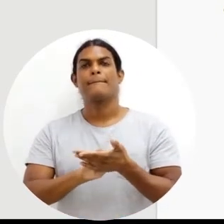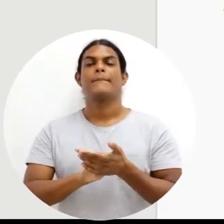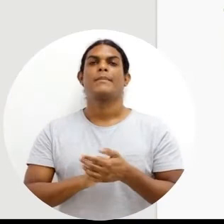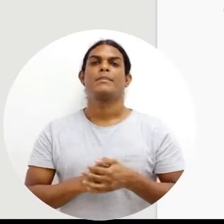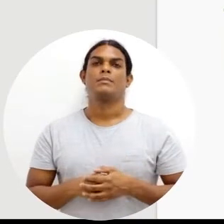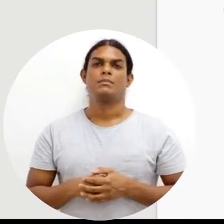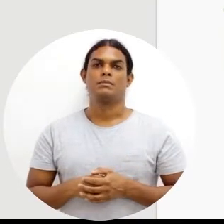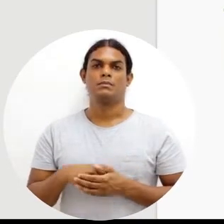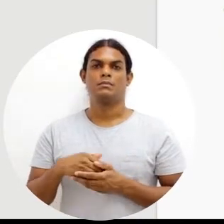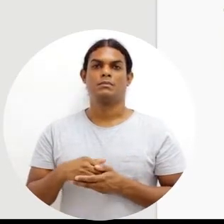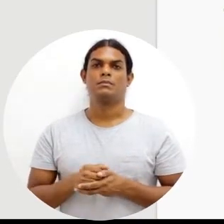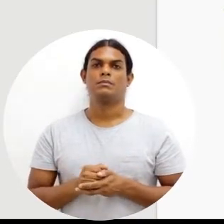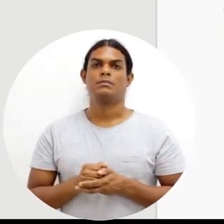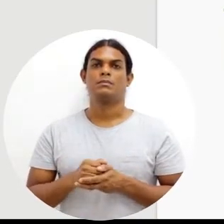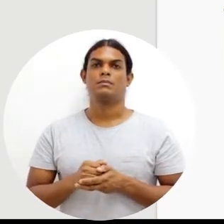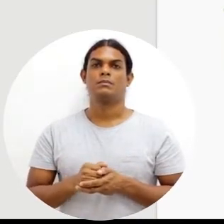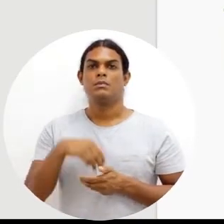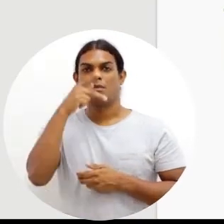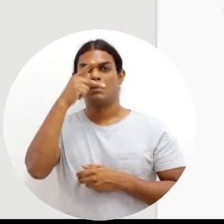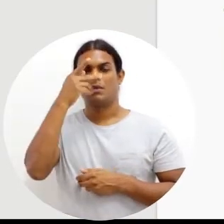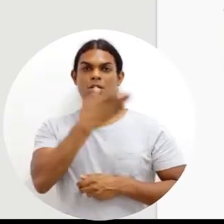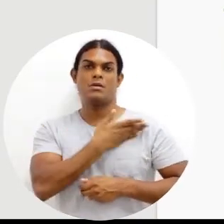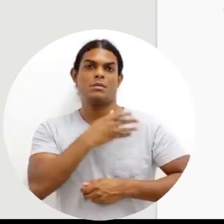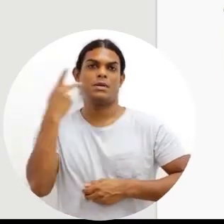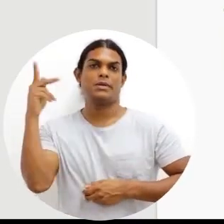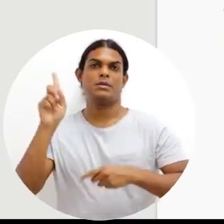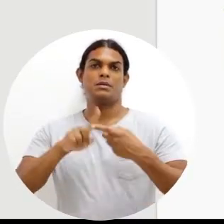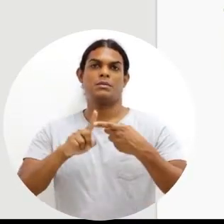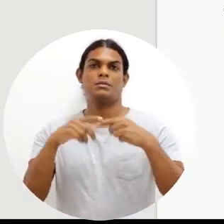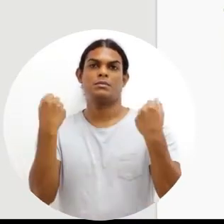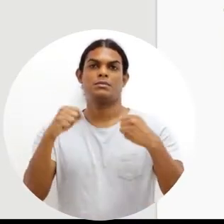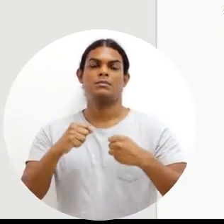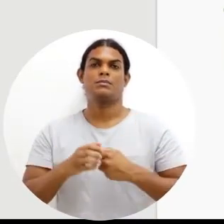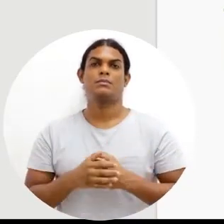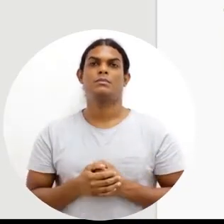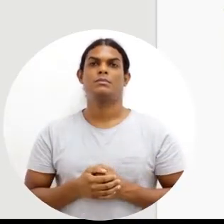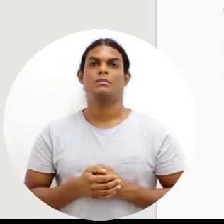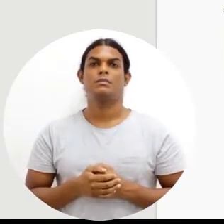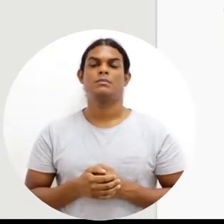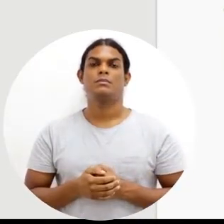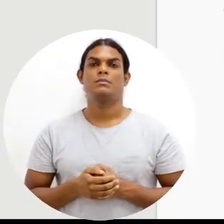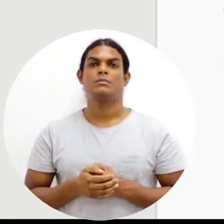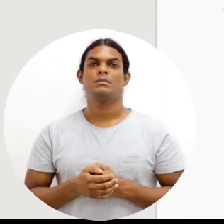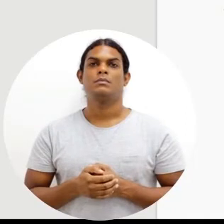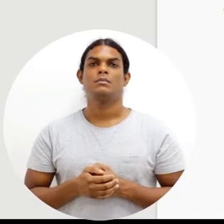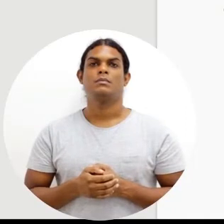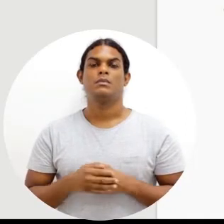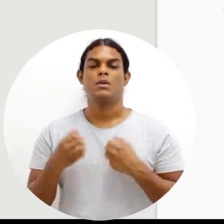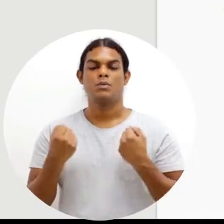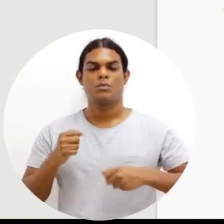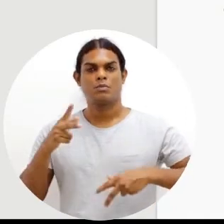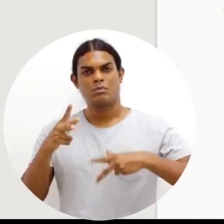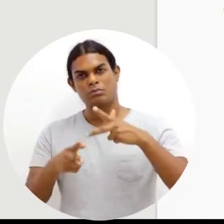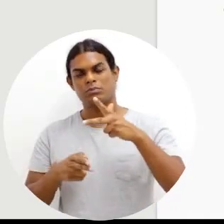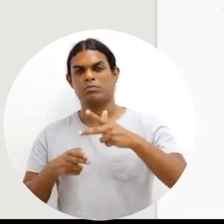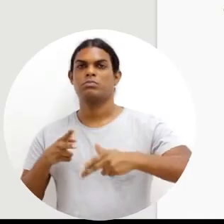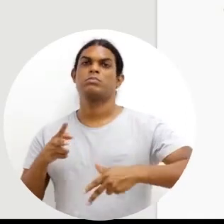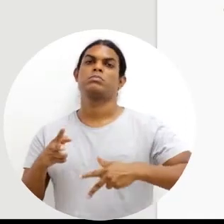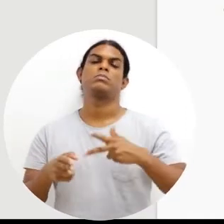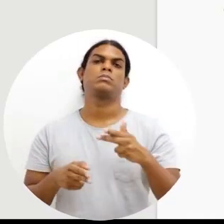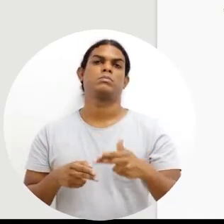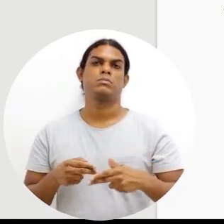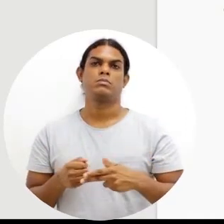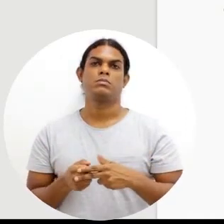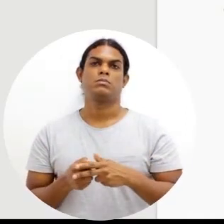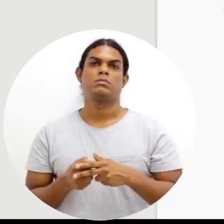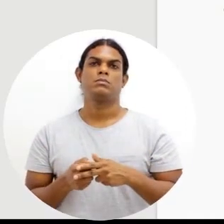significa dizer que, à medida que essas inovações tecnológicas elas chegam para a gente pode ir alterando, pode ir modificando os